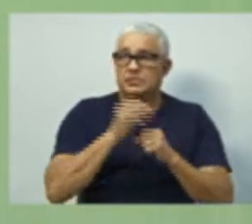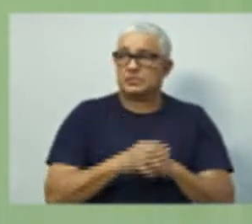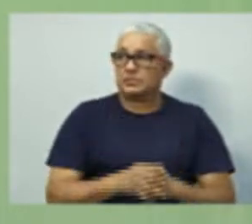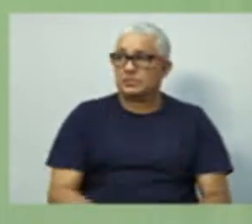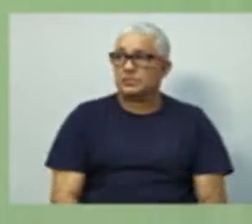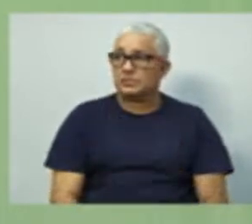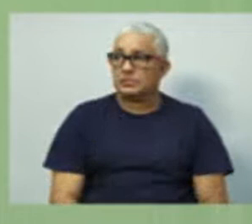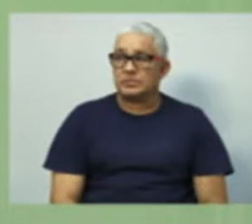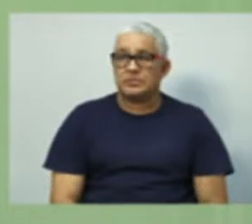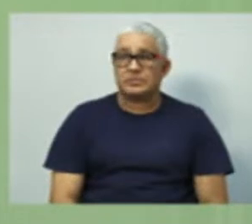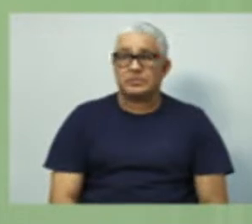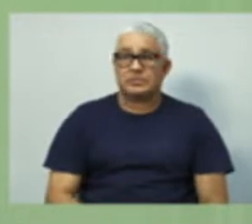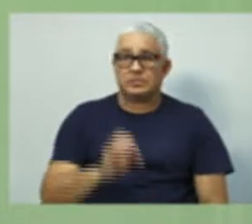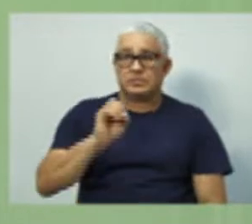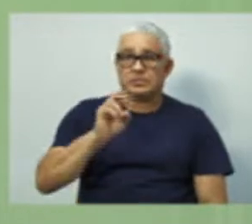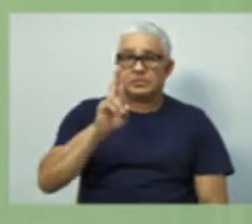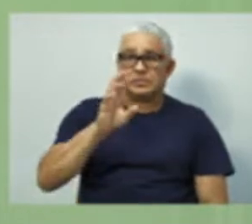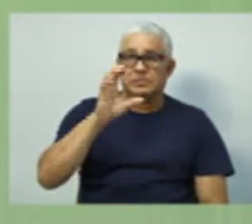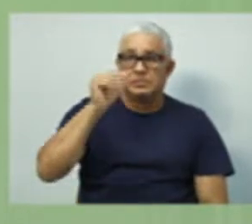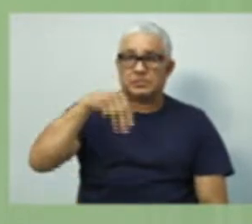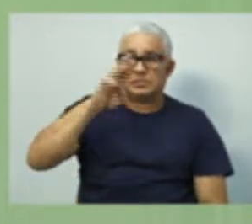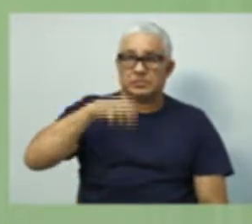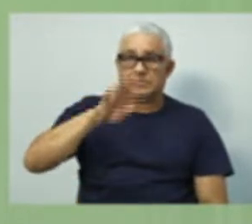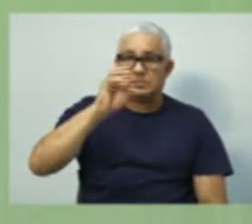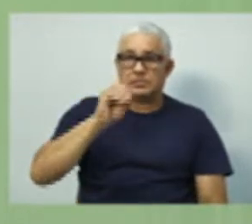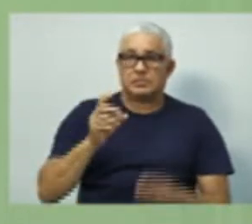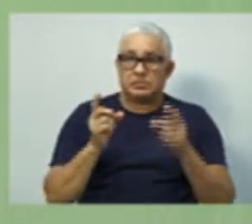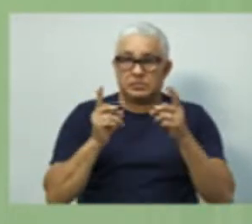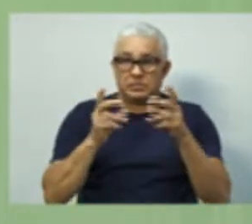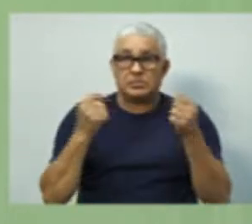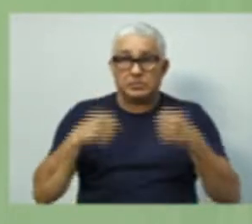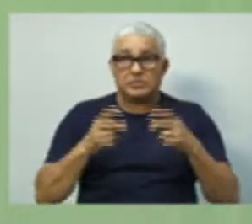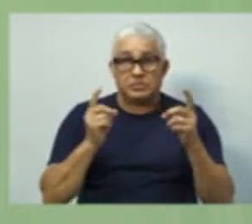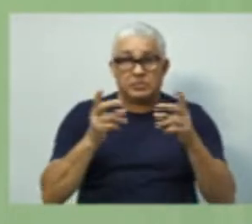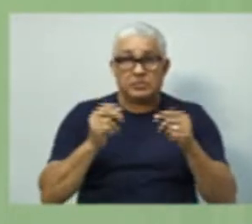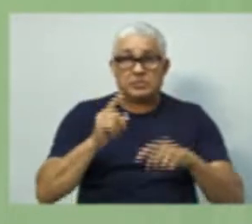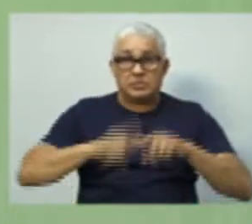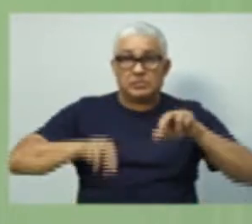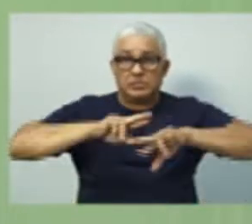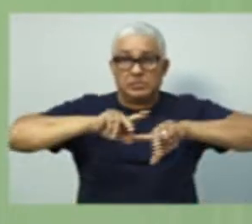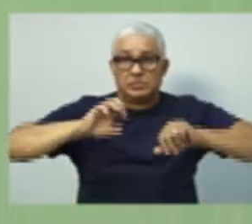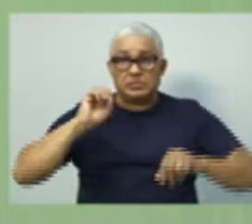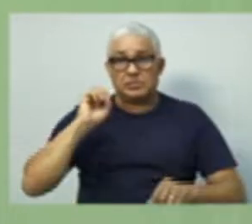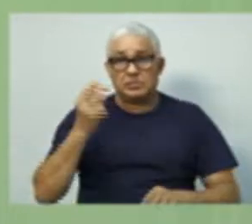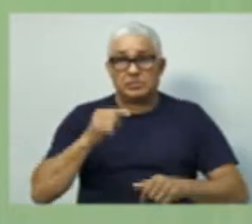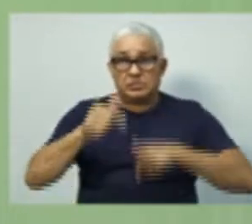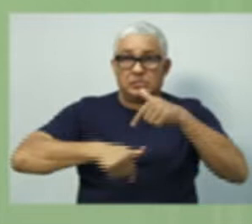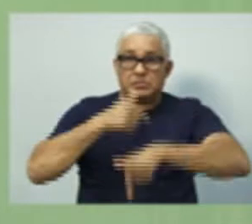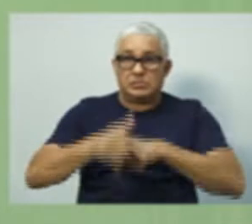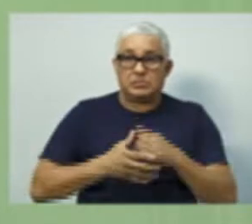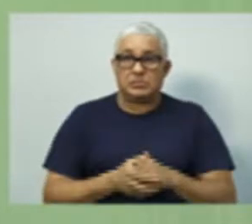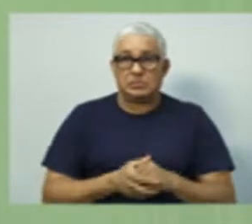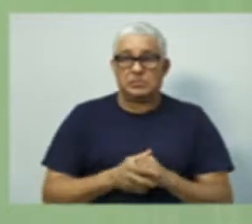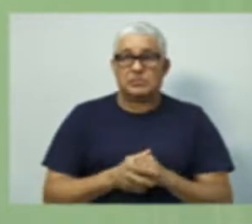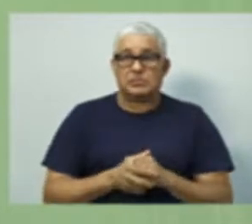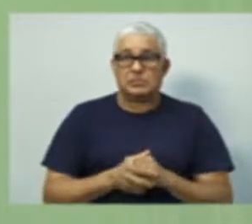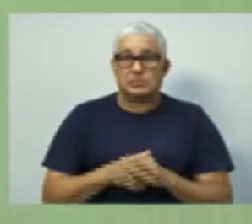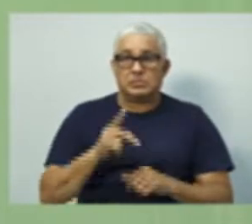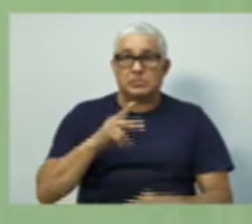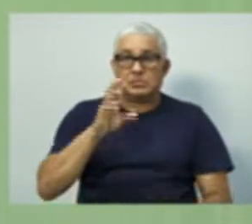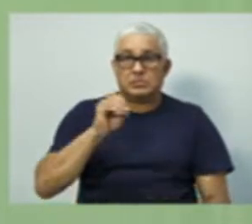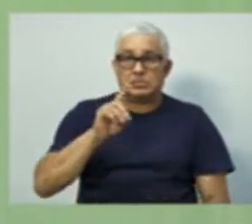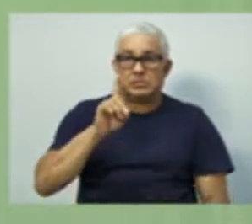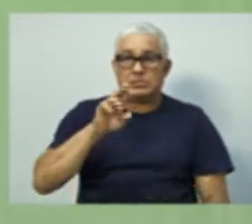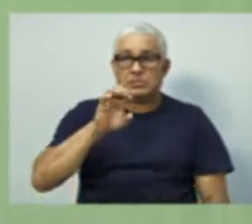produtos ou serviços, certo? Então essas áreas são as principais que atendem. O